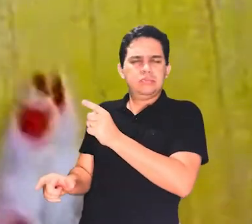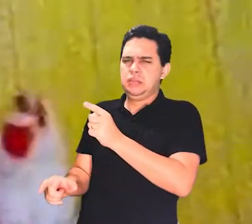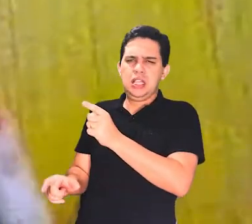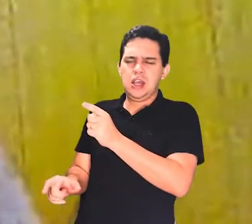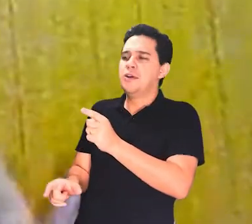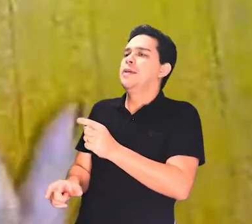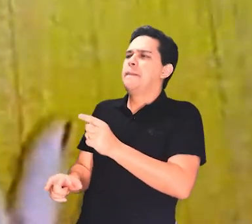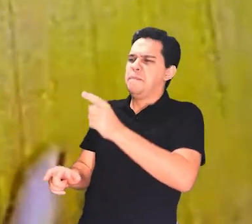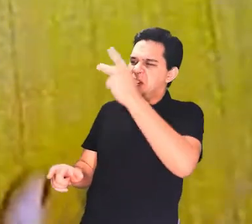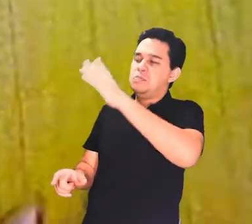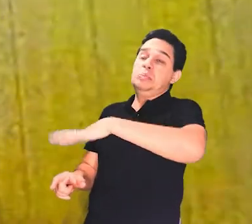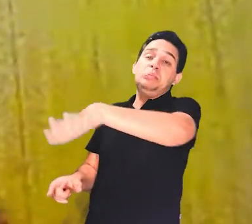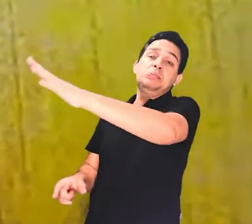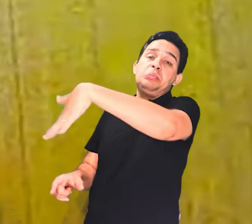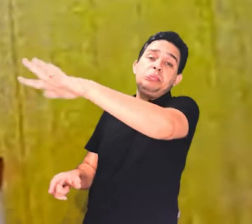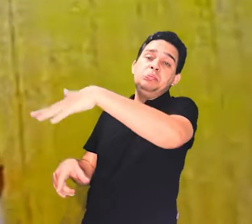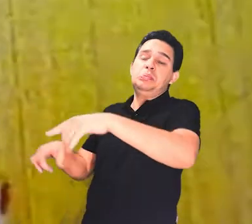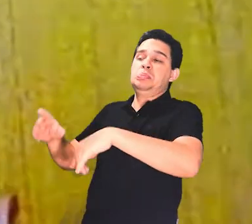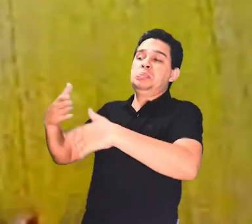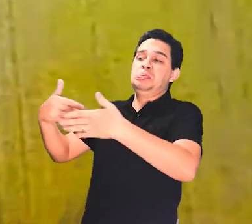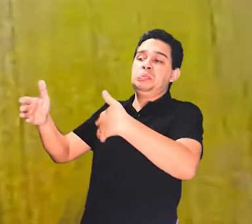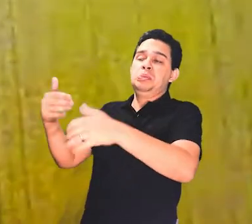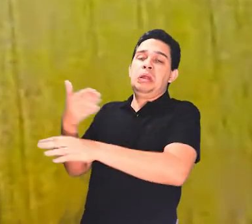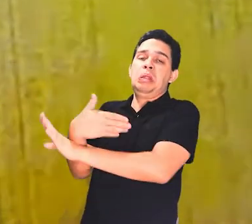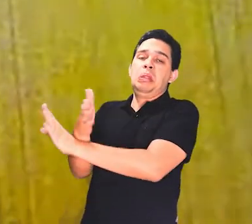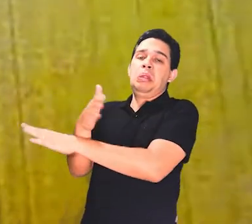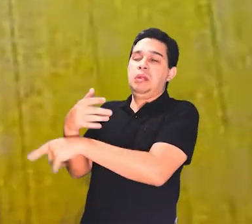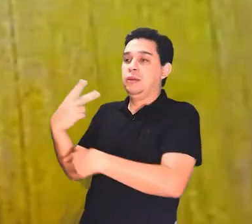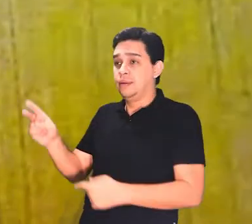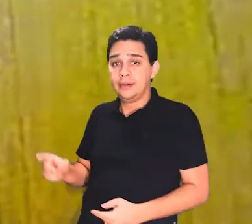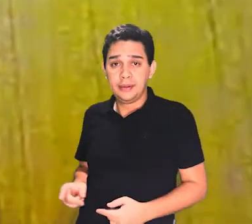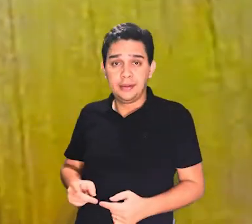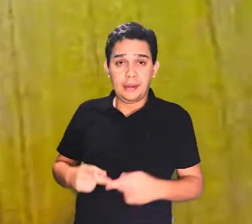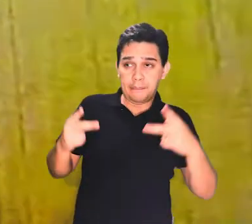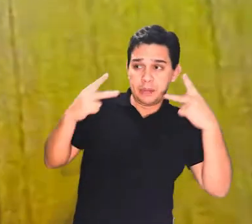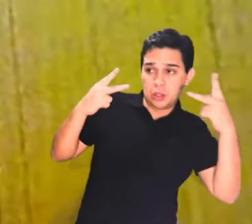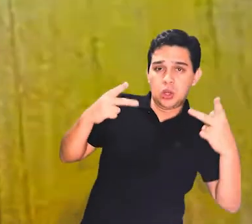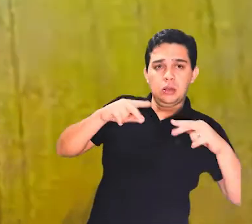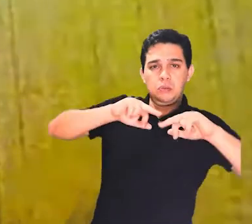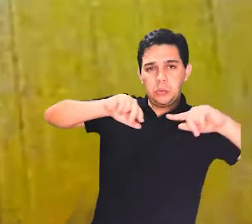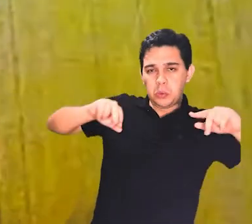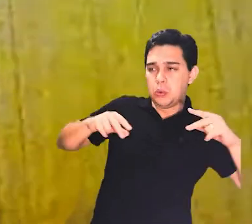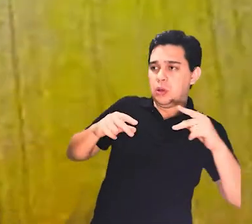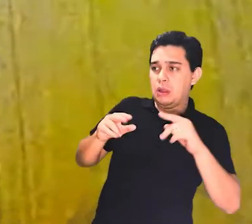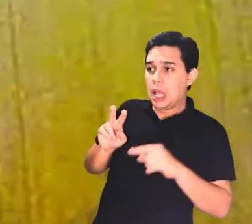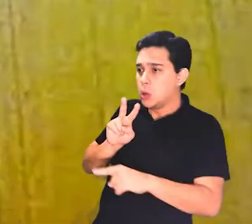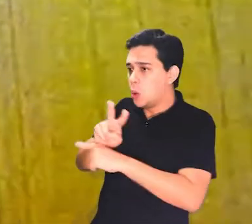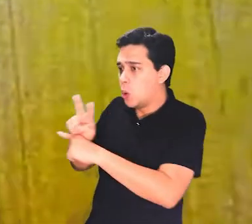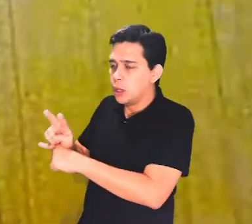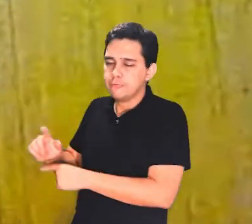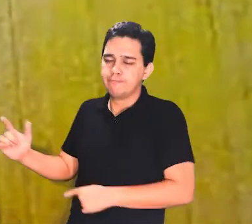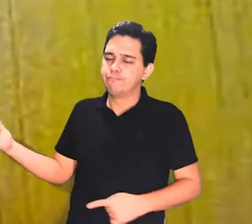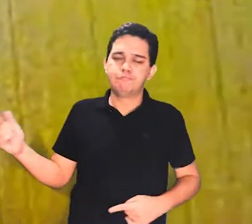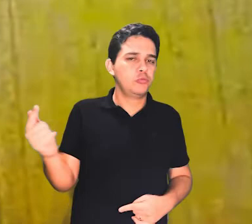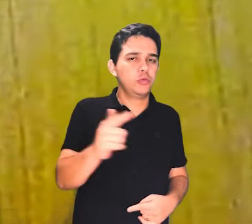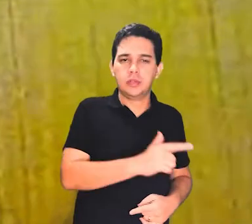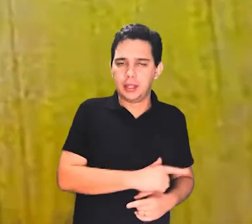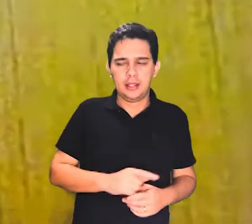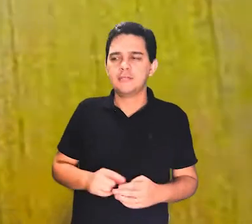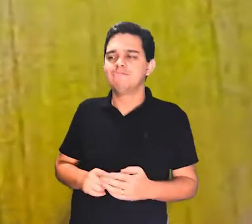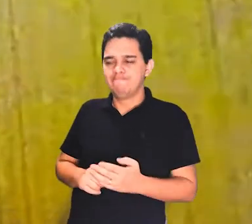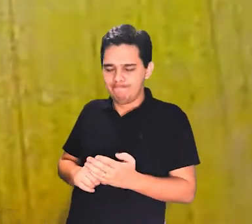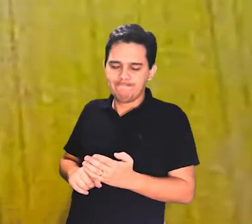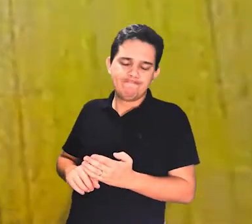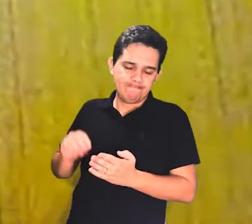um acompanhamento terapêutico, um plano individualizado de atendimento. Tudo isso é super importante